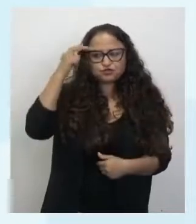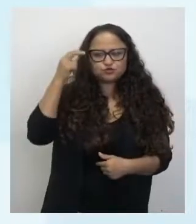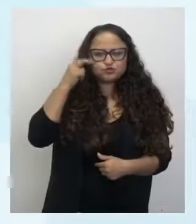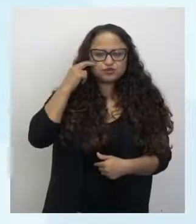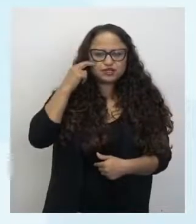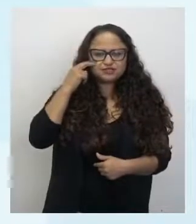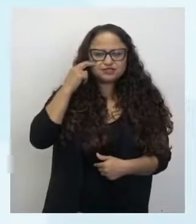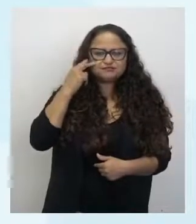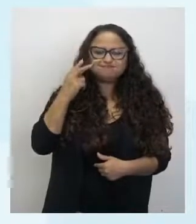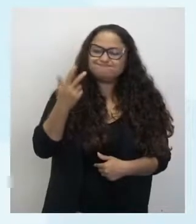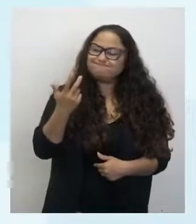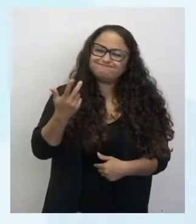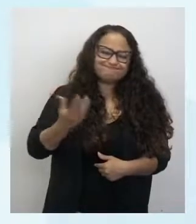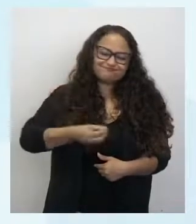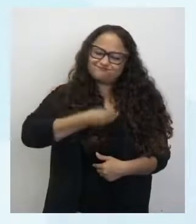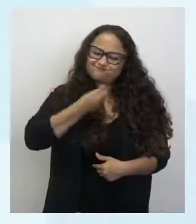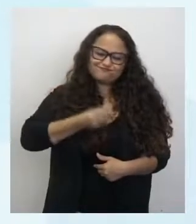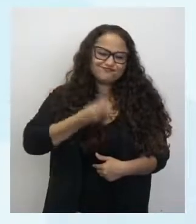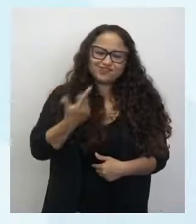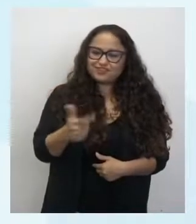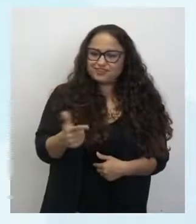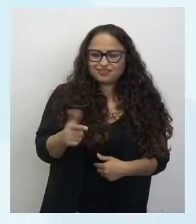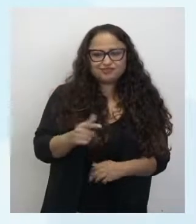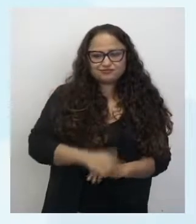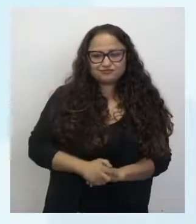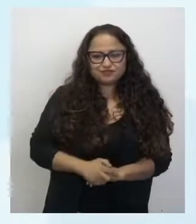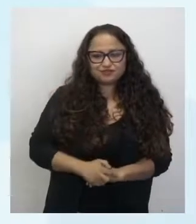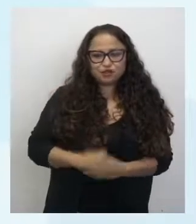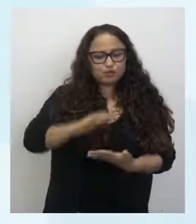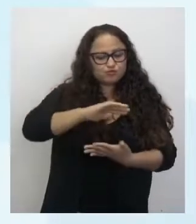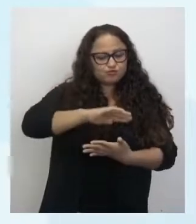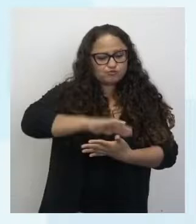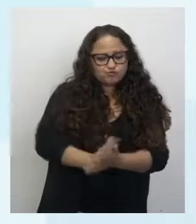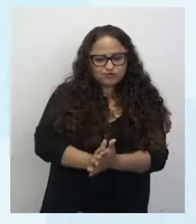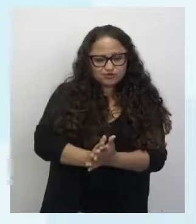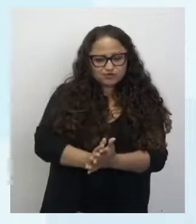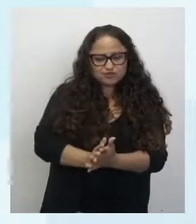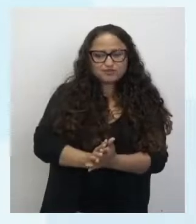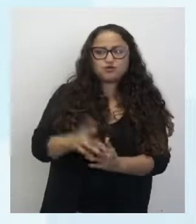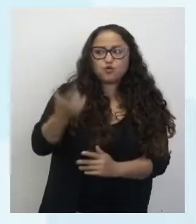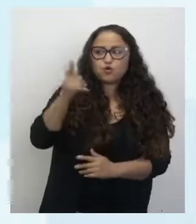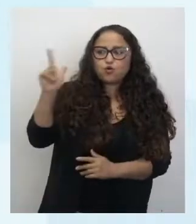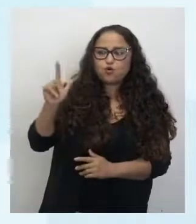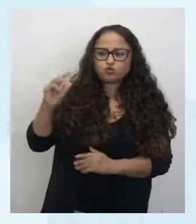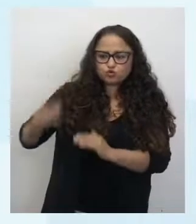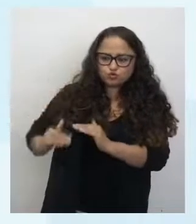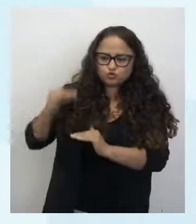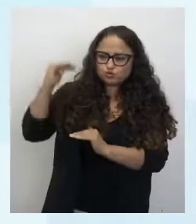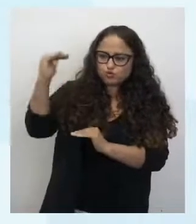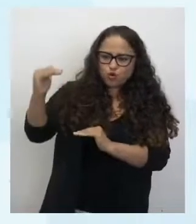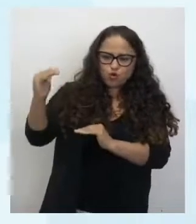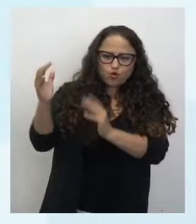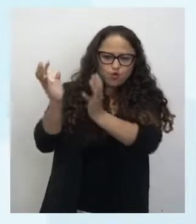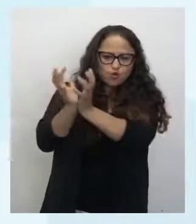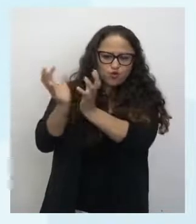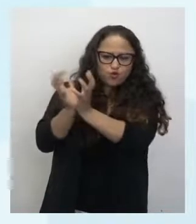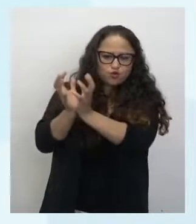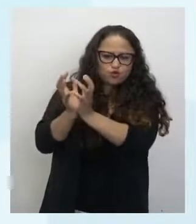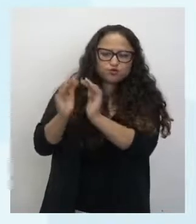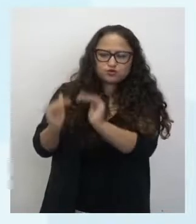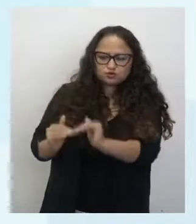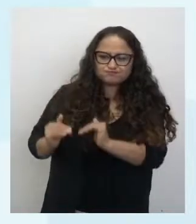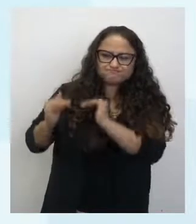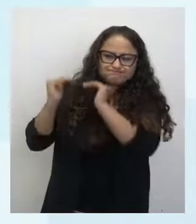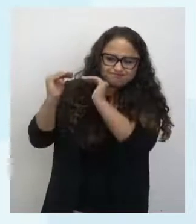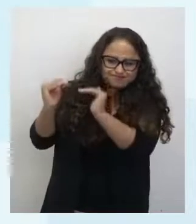existir. Seriam o quê? Seriam, digamos assim, eliminados pelo esse grupo dominante, que a gente chama de, né, grupos